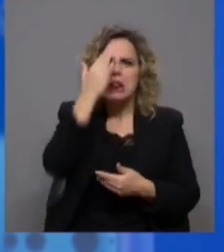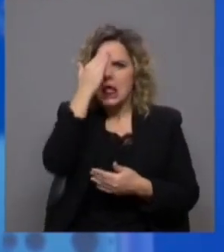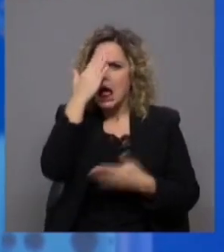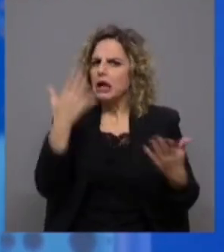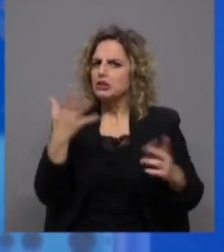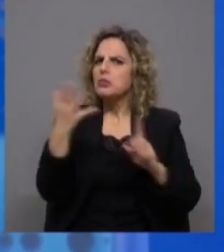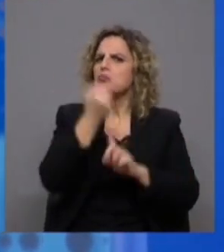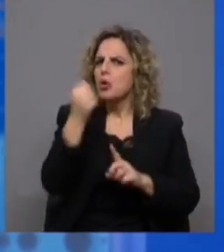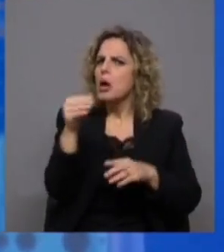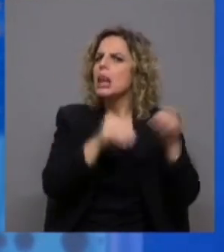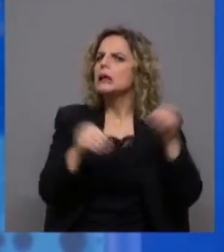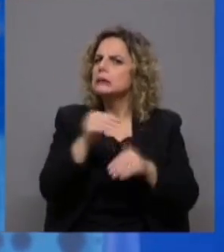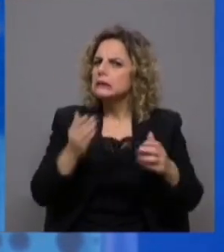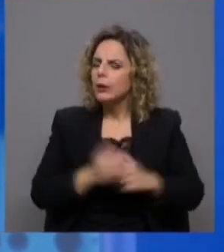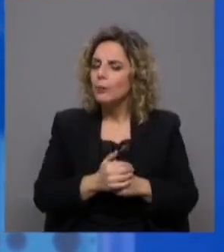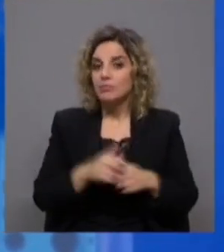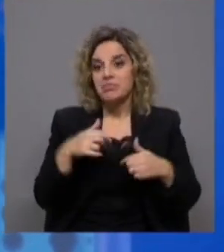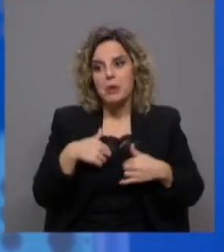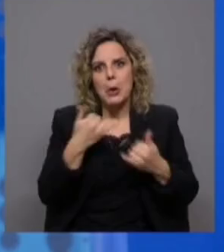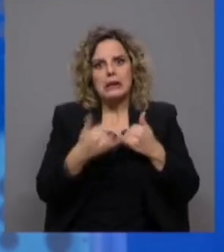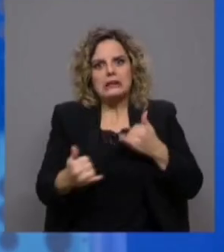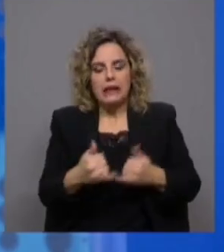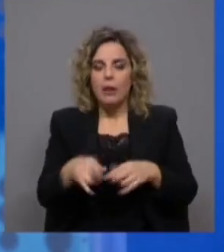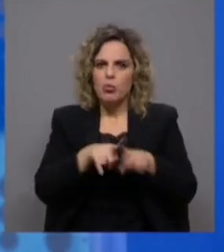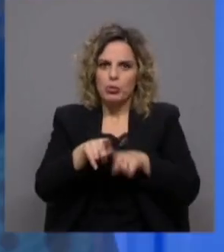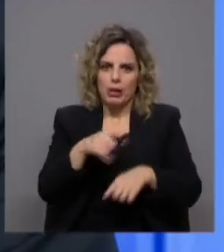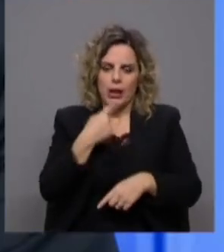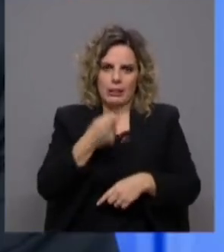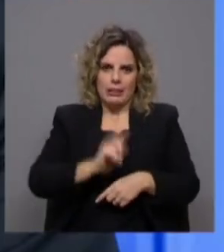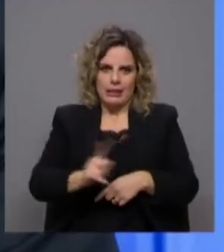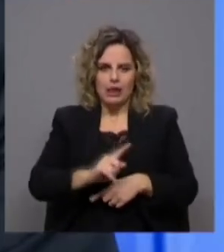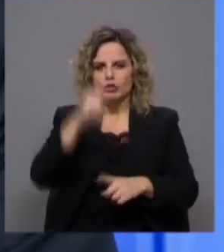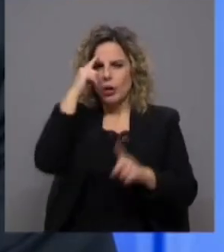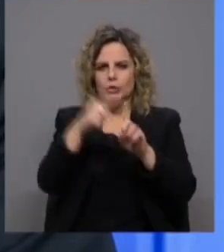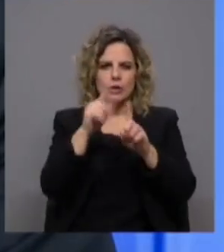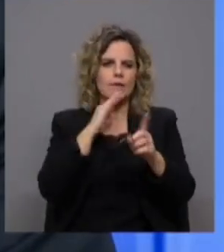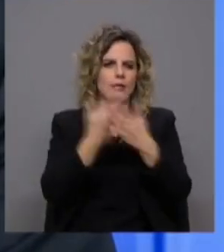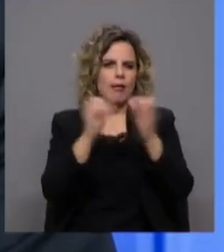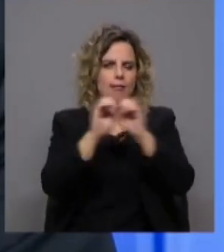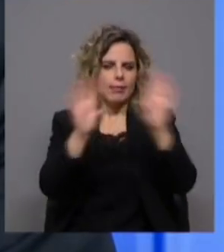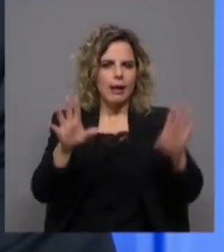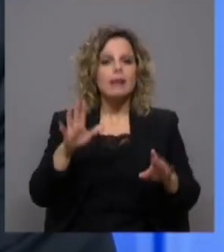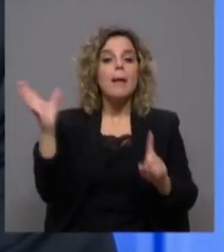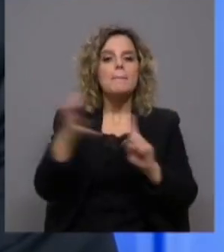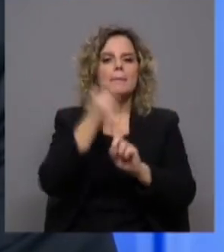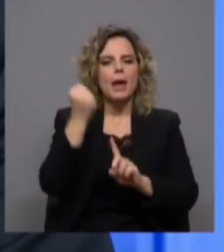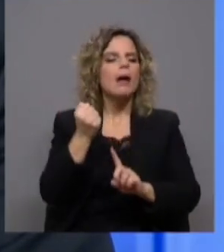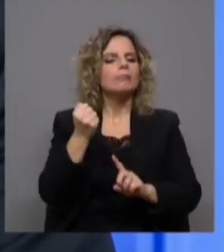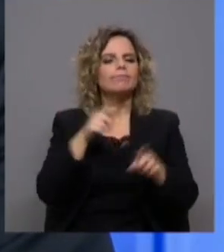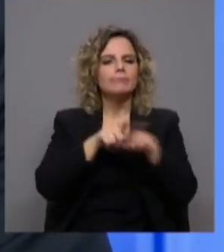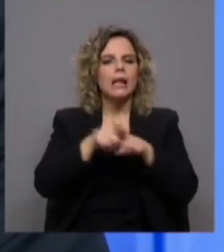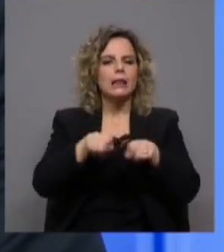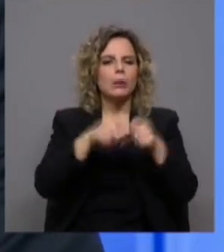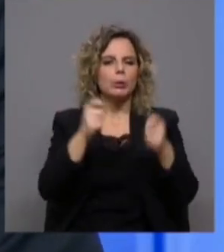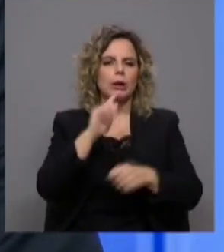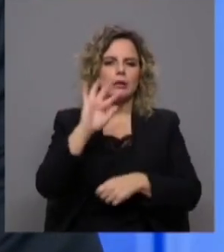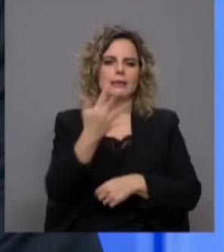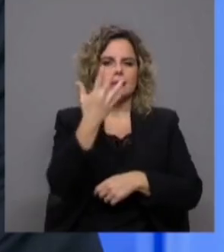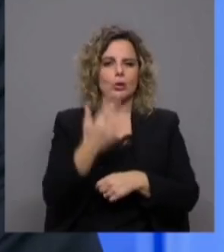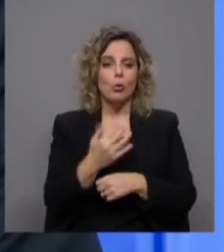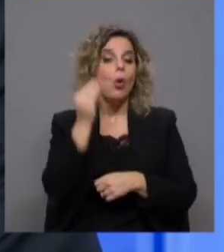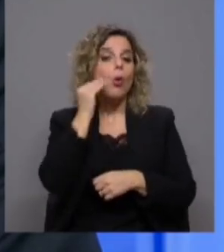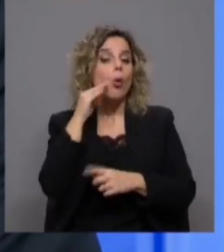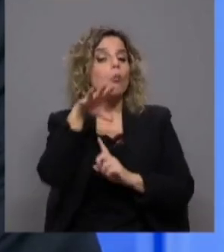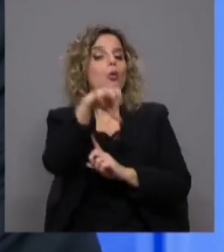alcançar aí nas resoluções e vou buscar aquilo que aplica nos faz quer dizer um objetivo muito claro nós queremos atingir de cinco deputados importados mas digo-lhe